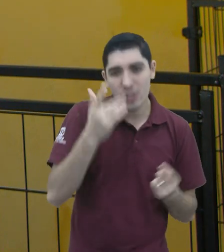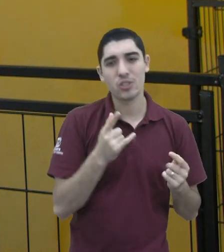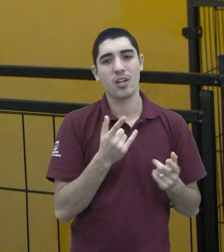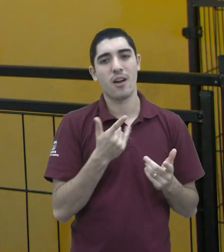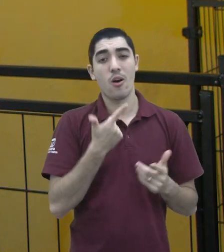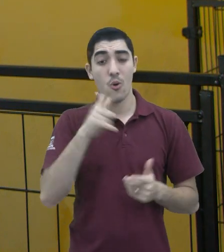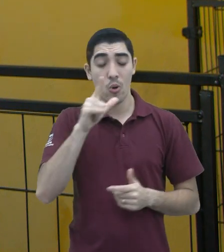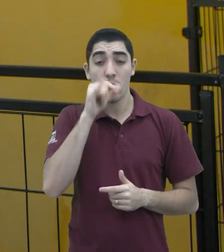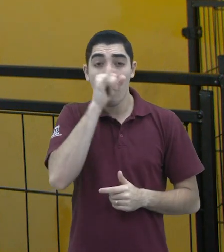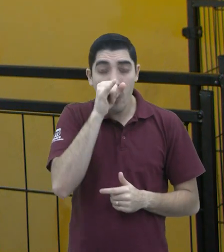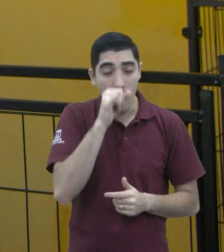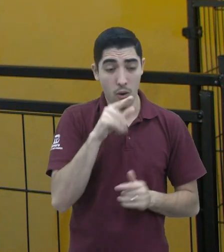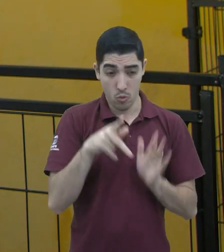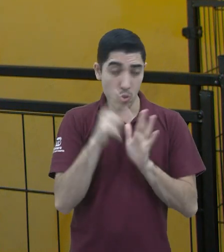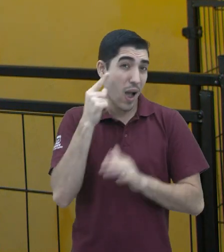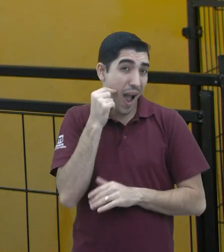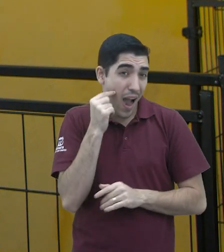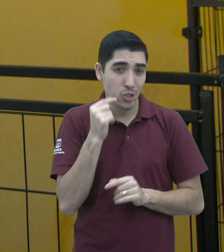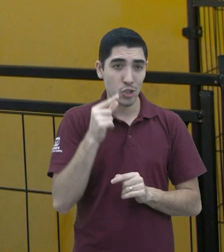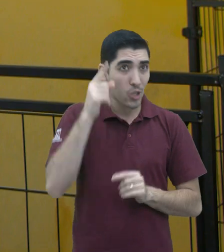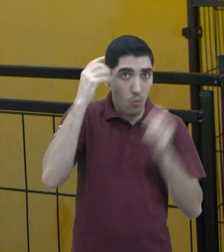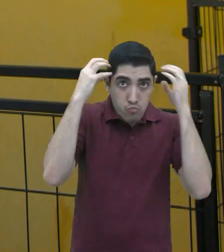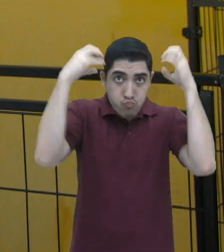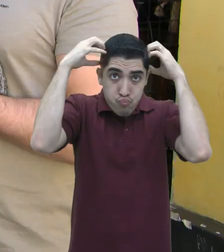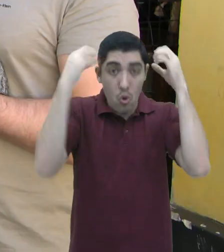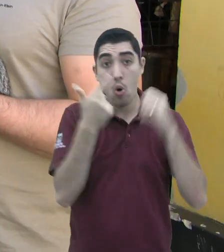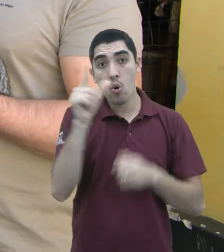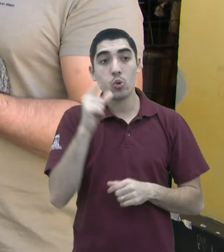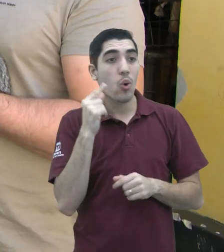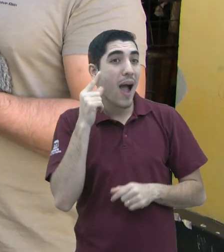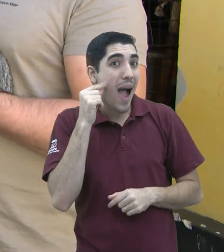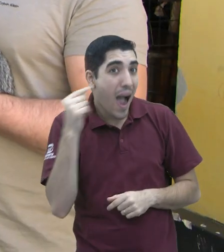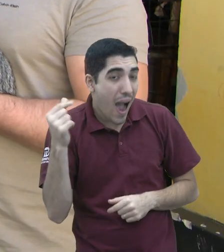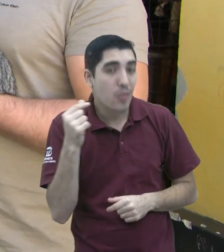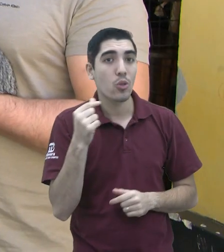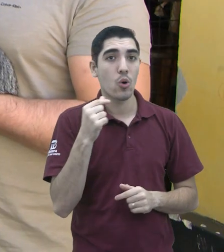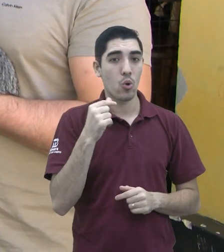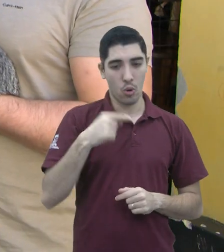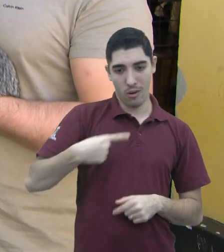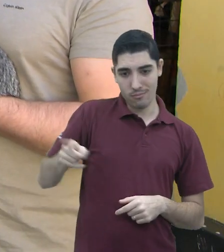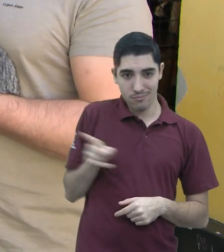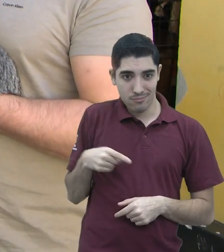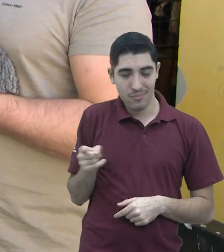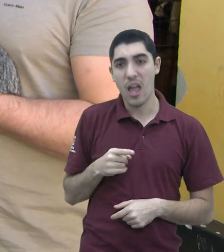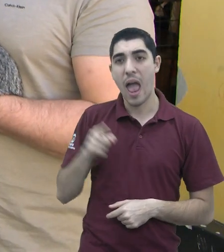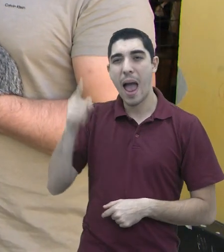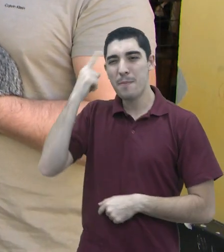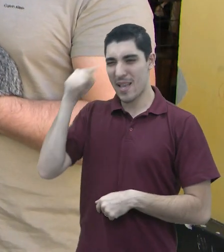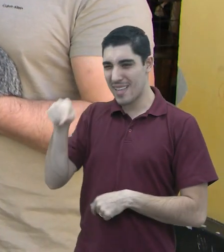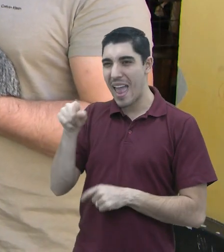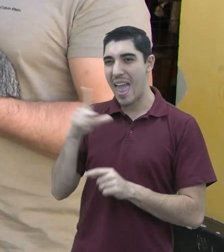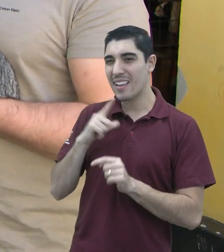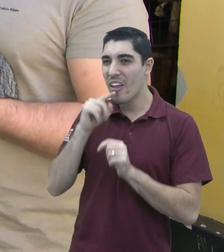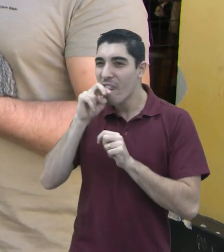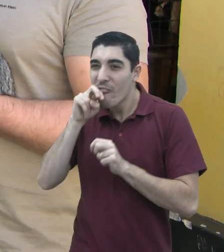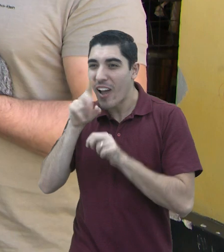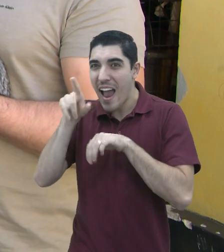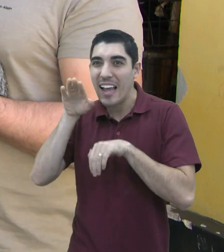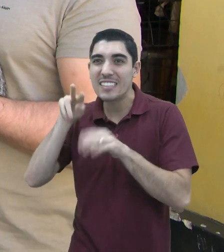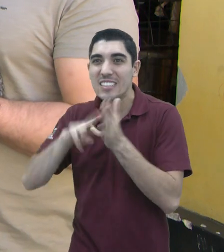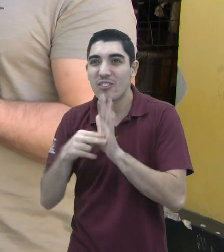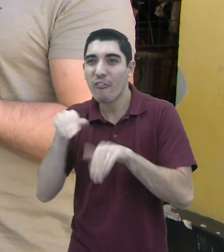Índia, gerbil, são os menorzinhos, né? Quer dizer, não é porque tem um dentinho grande que é tudo roedor.